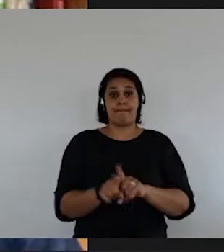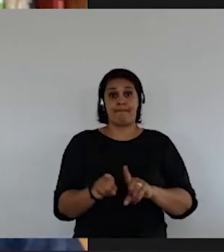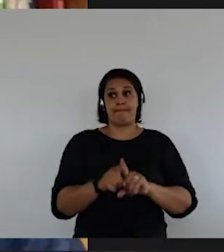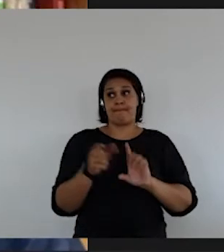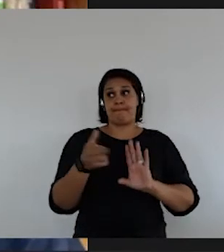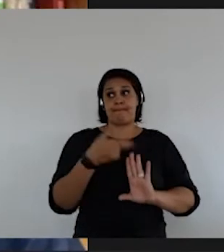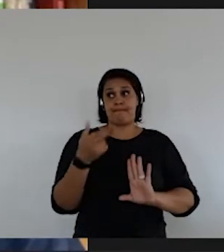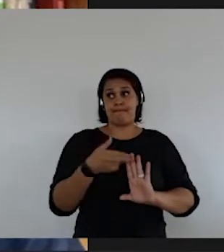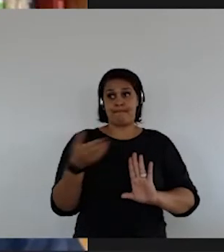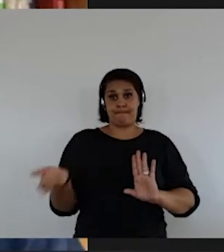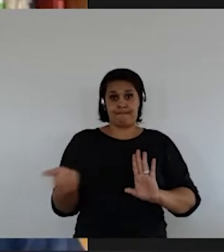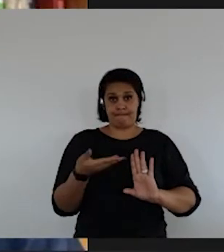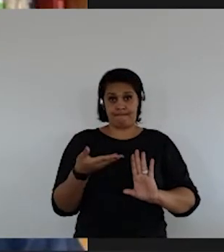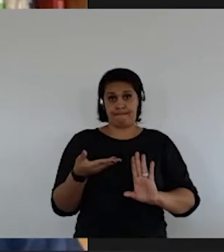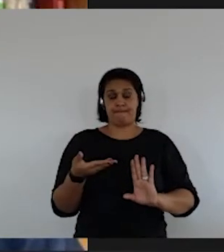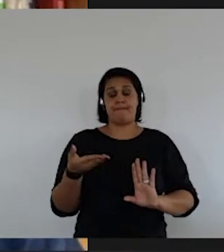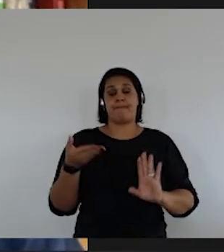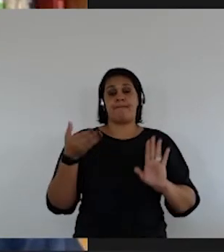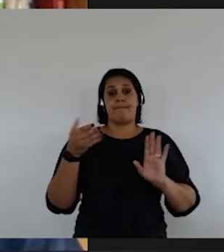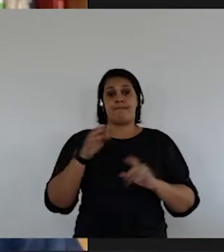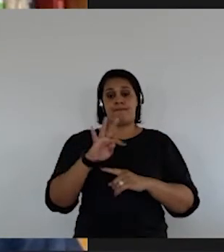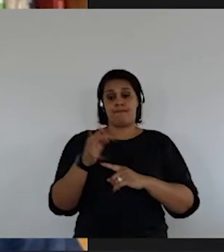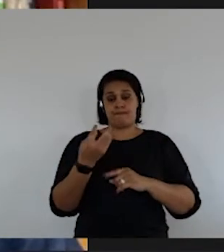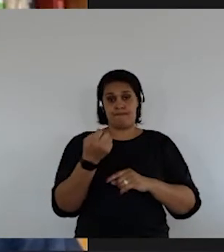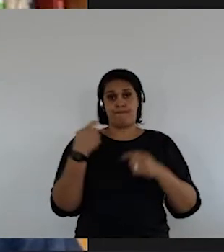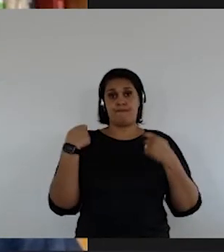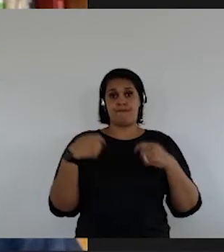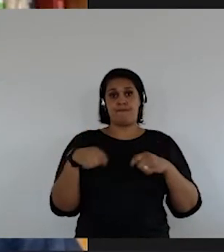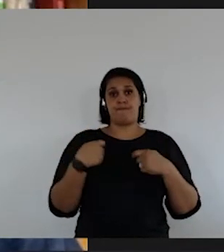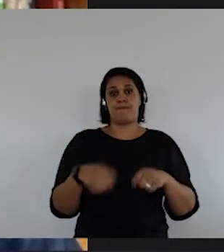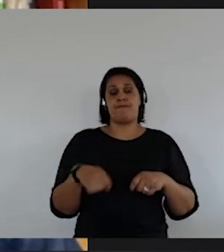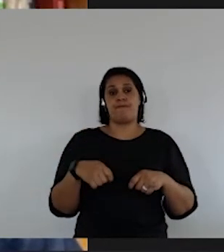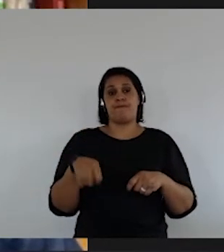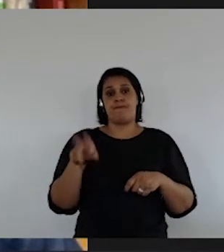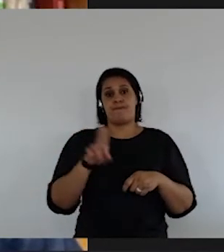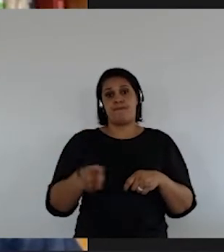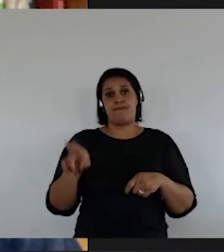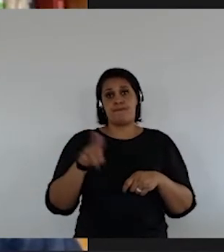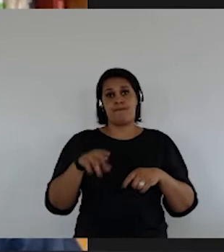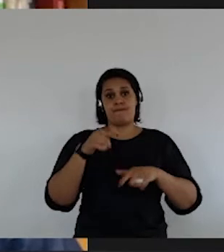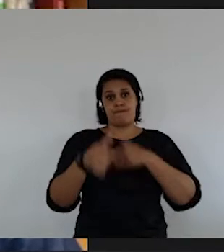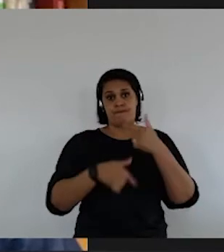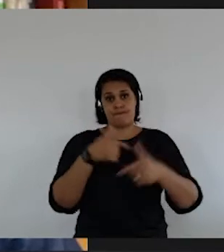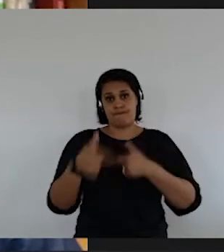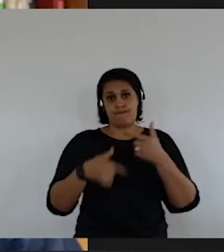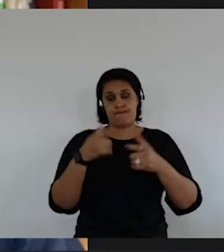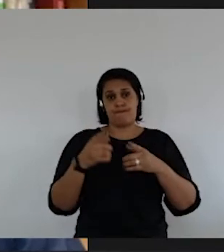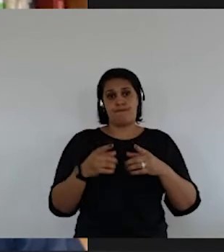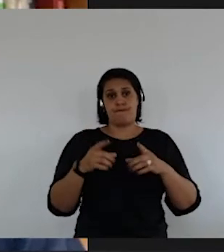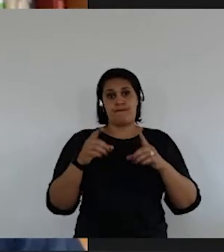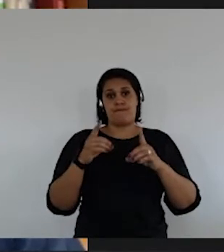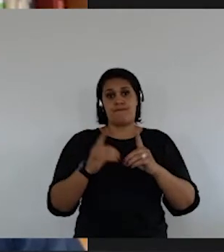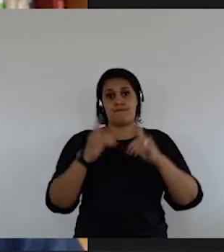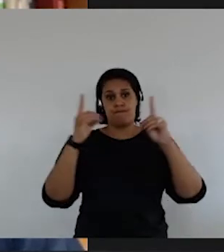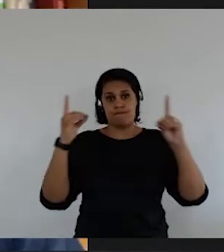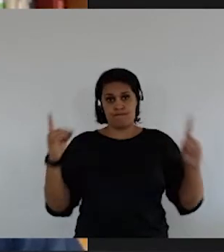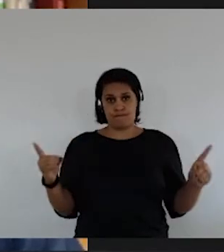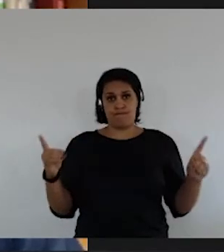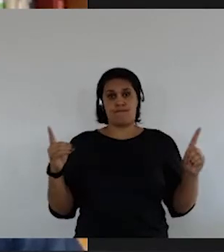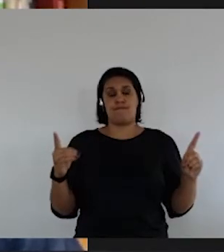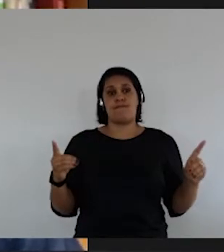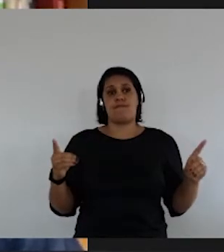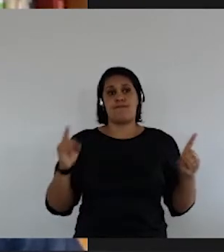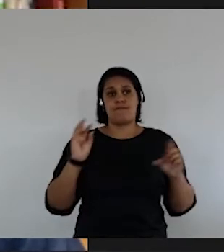CNJ facultou os tribunais que disciplinassem o trabalho remoto de magistrados e servidores para a realização de